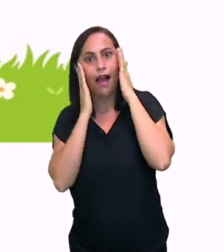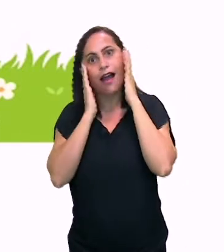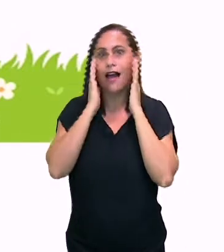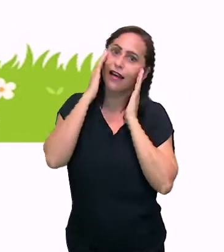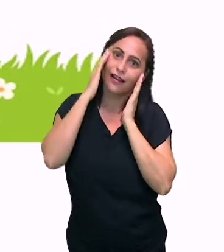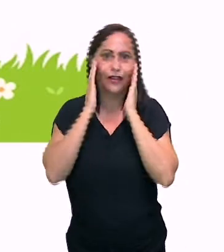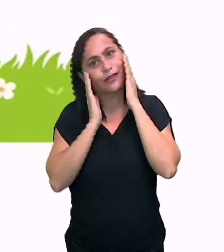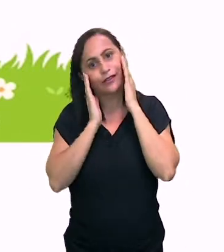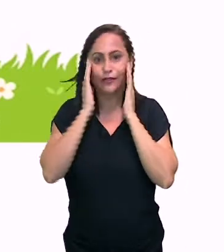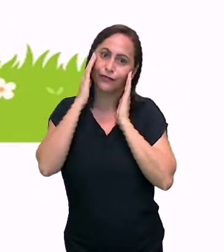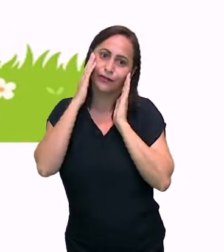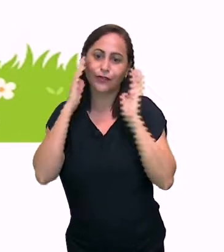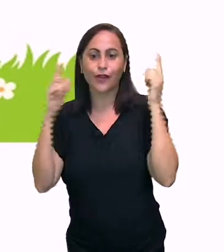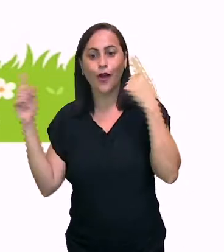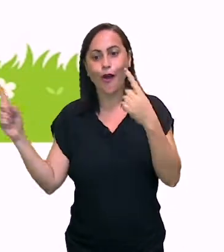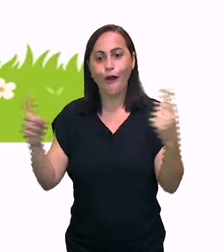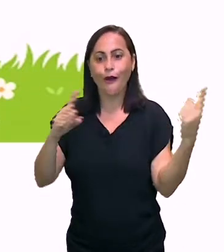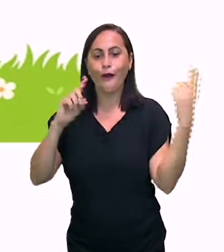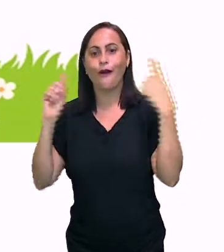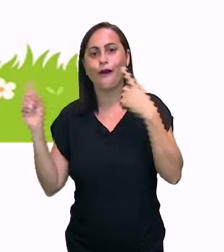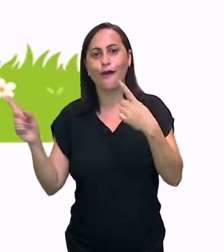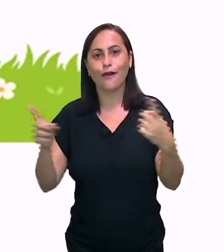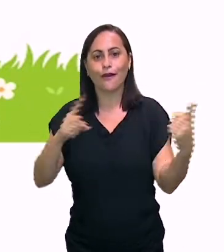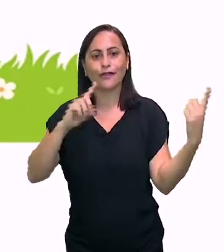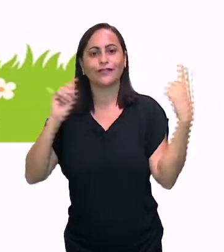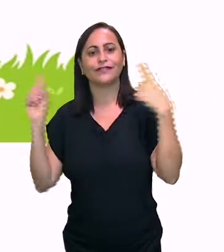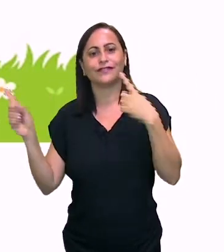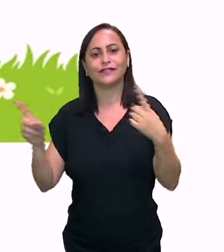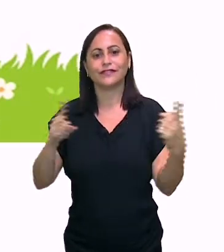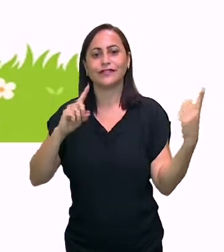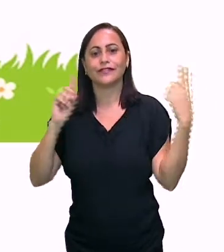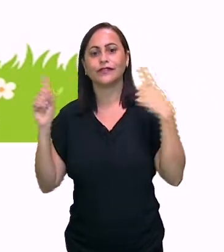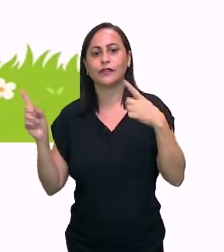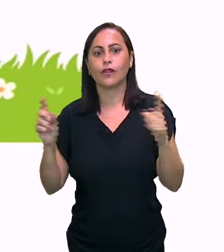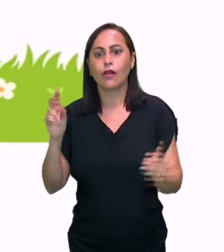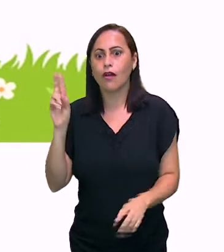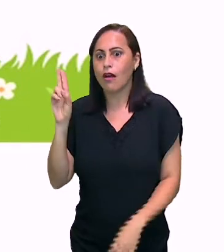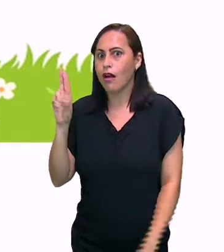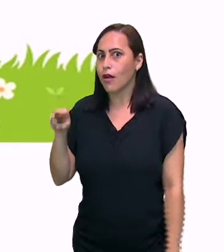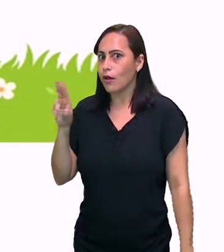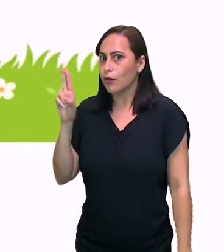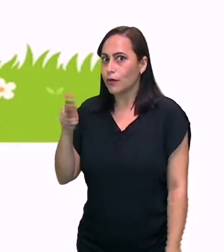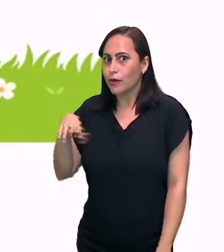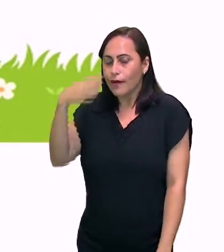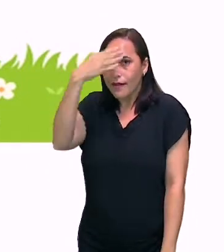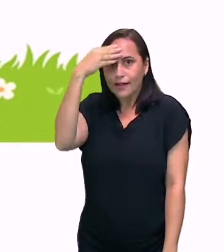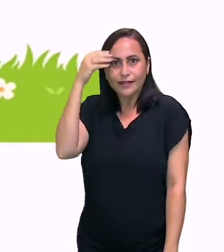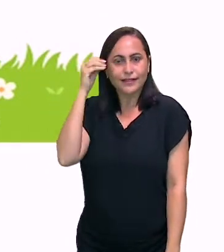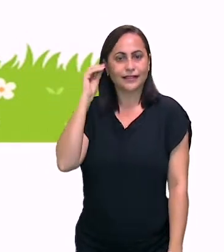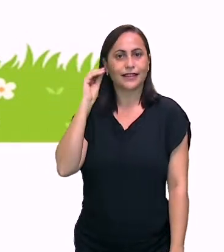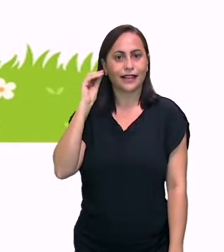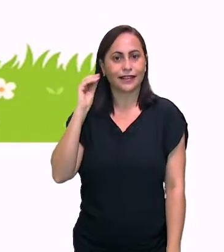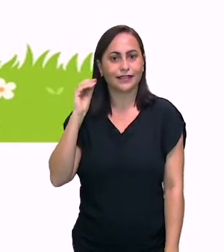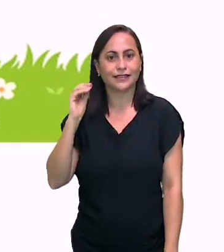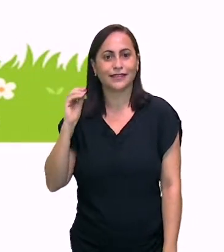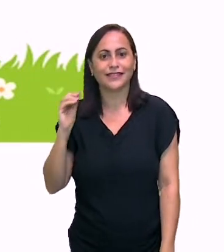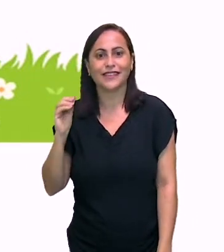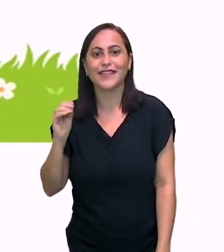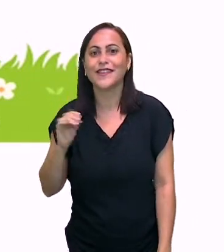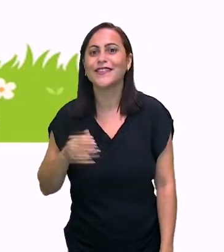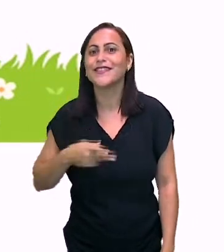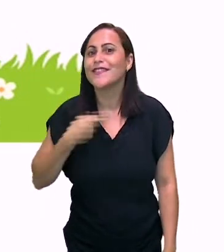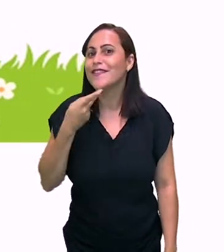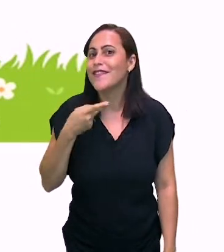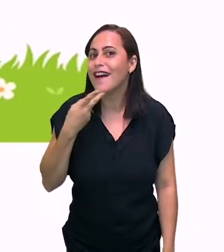cabeça e dá uma rodadinha. E nunca se esqueça de